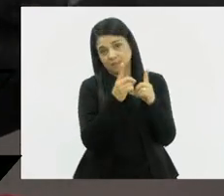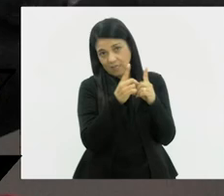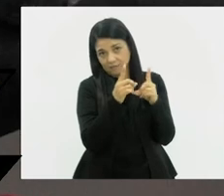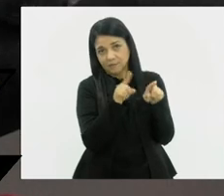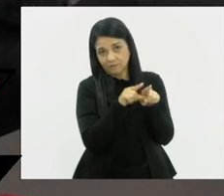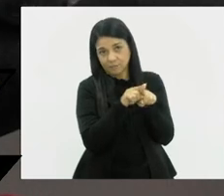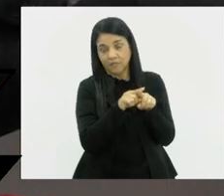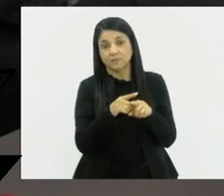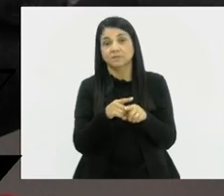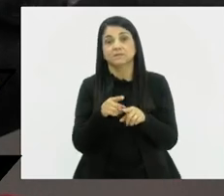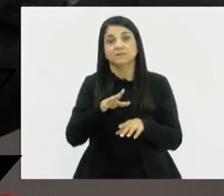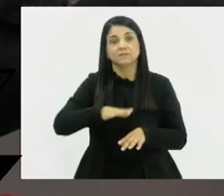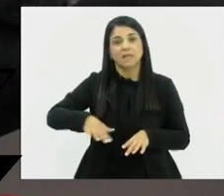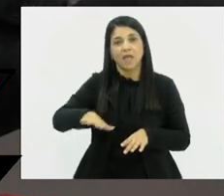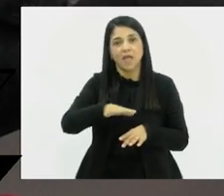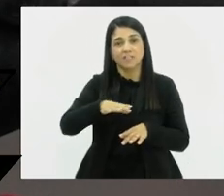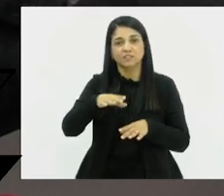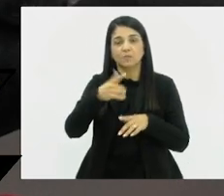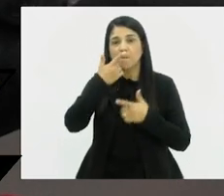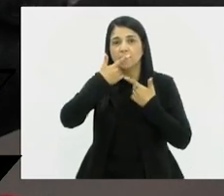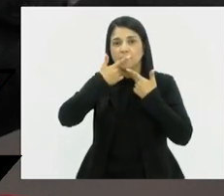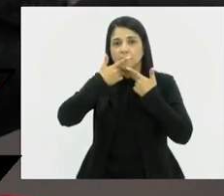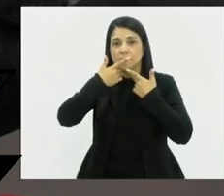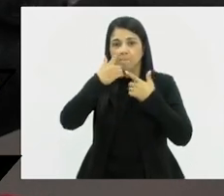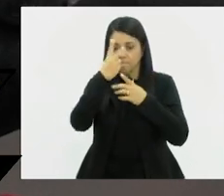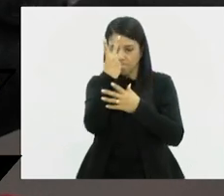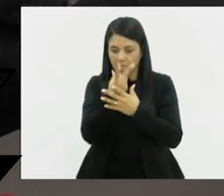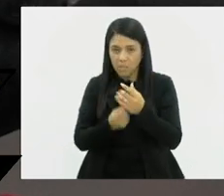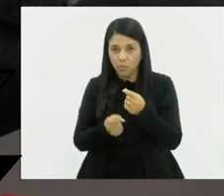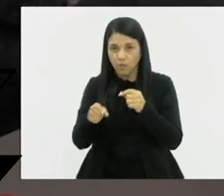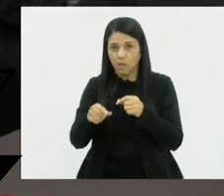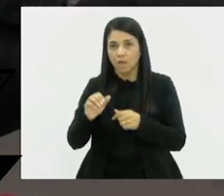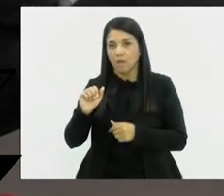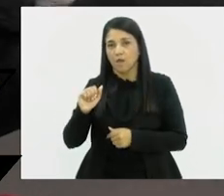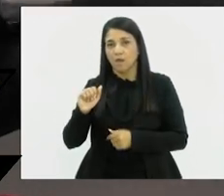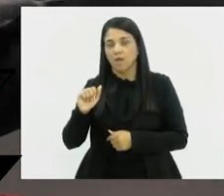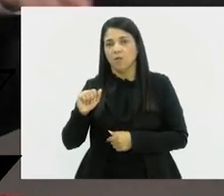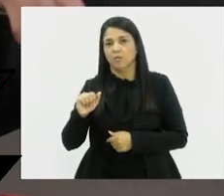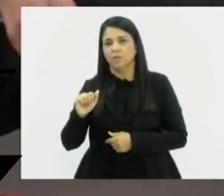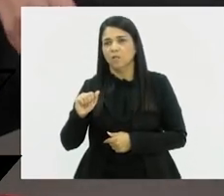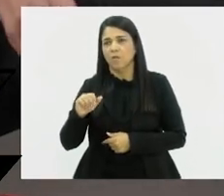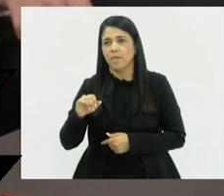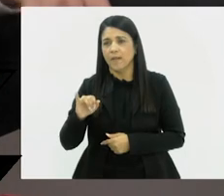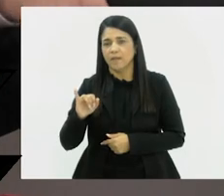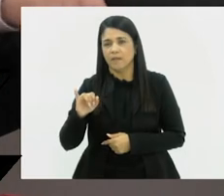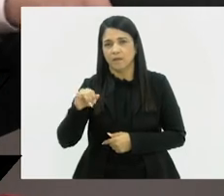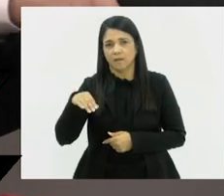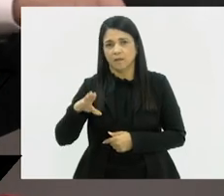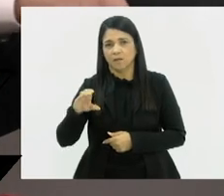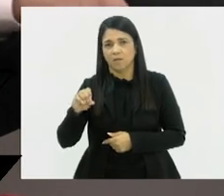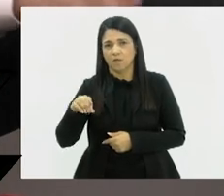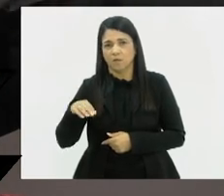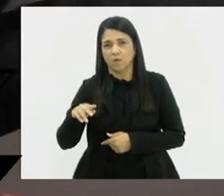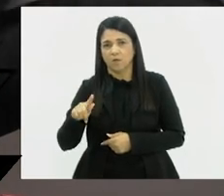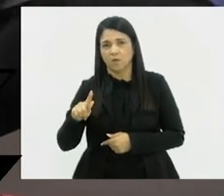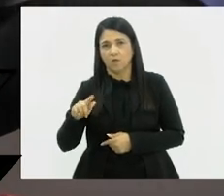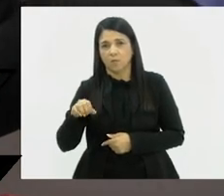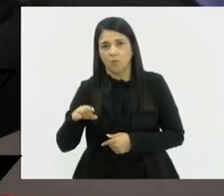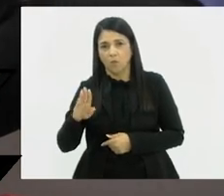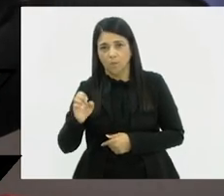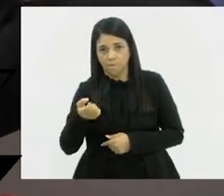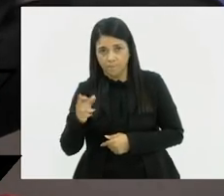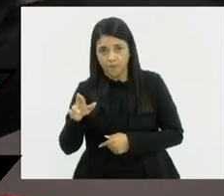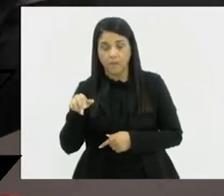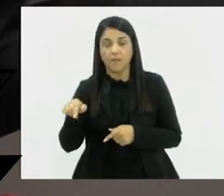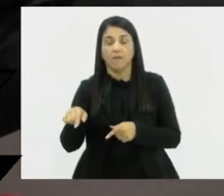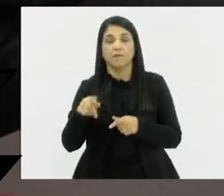rede de ensino bilíngue e inclusivo do mundo, que é a Maple Bear. Né? Hoje a gente tem intervenção personalizada com planos